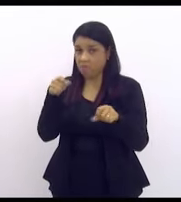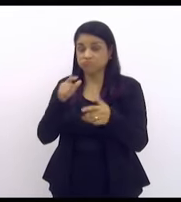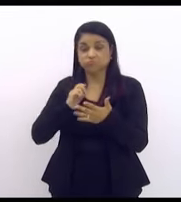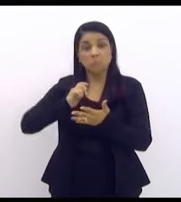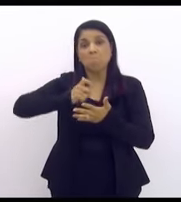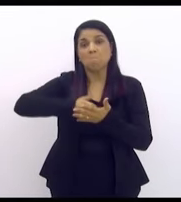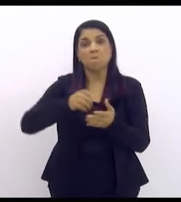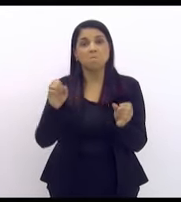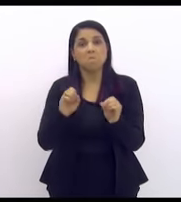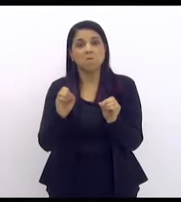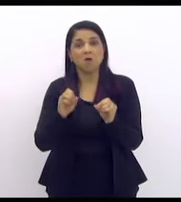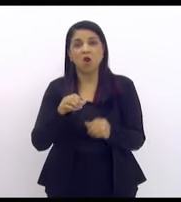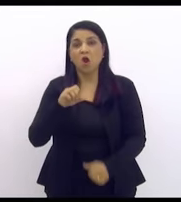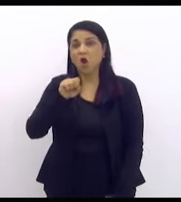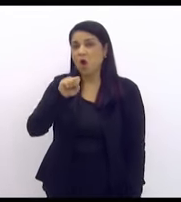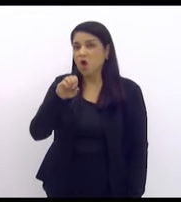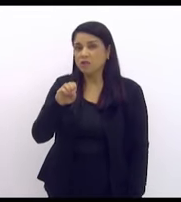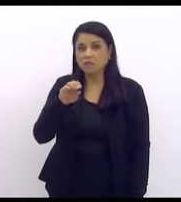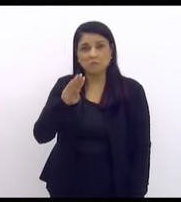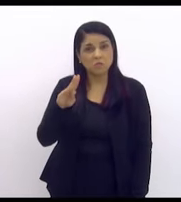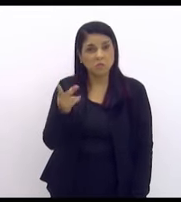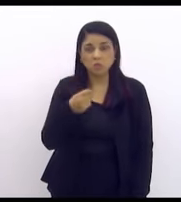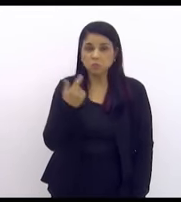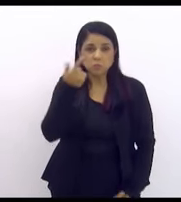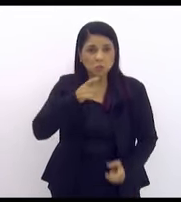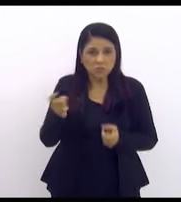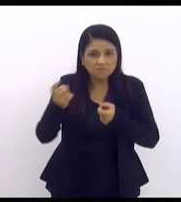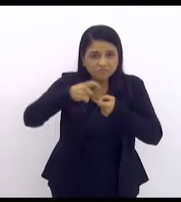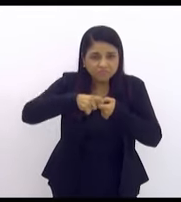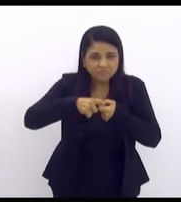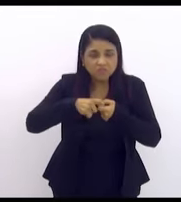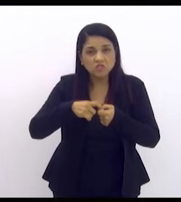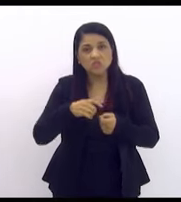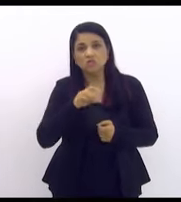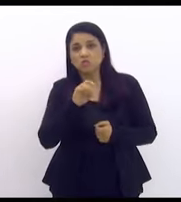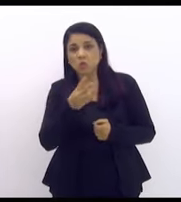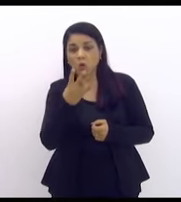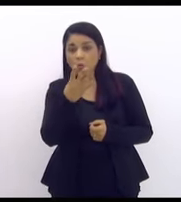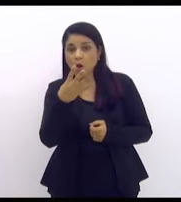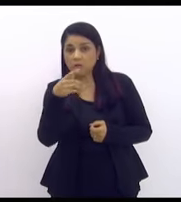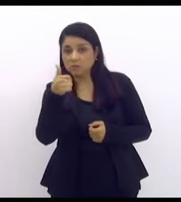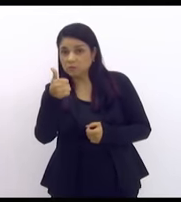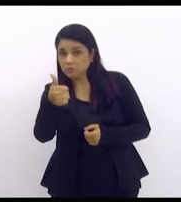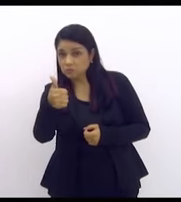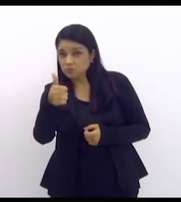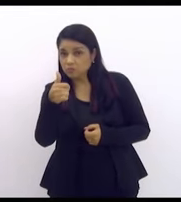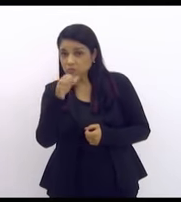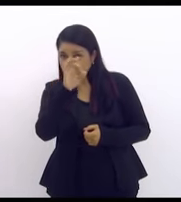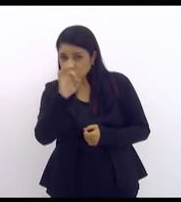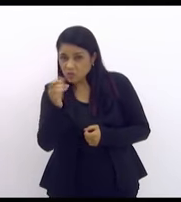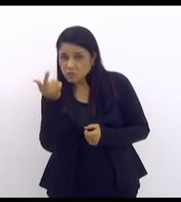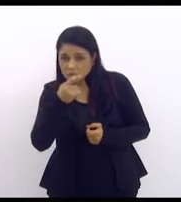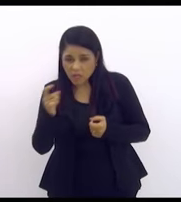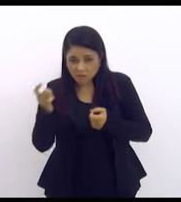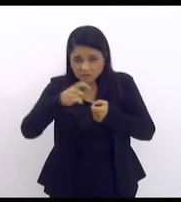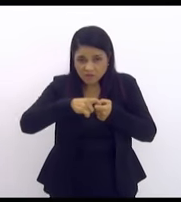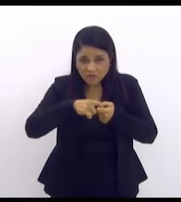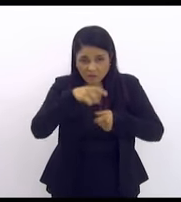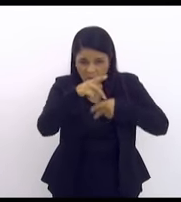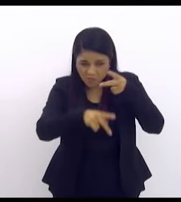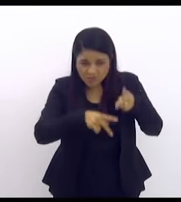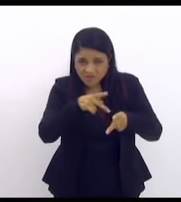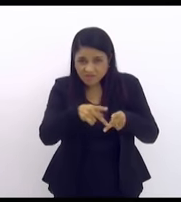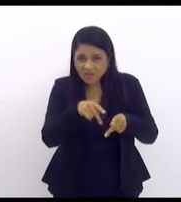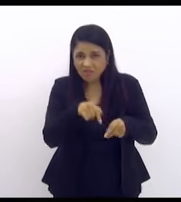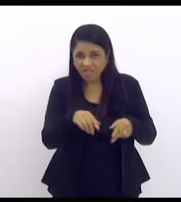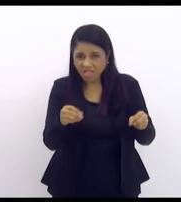que 80 bilhões não vai dar para recuperar, só 41. E aí quem vai pagar o pato é a população, que não tem política pública,